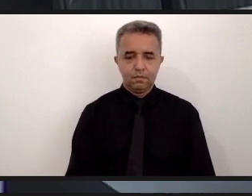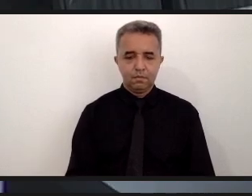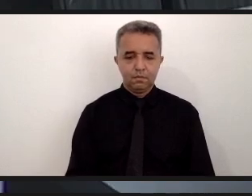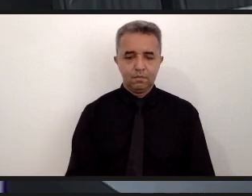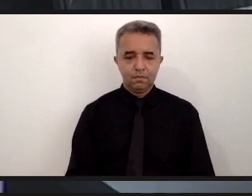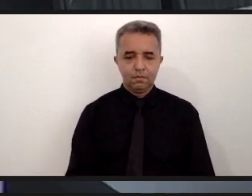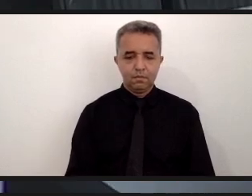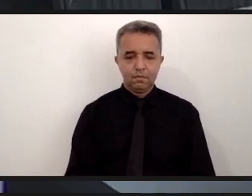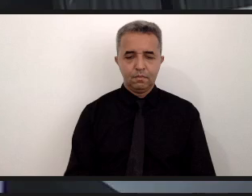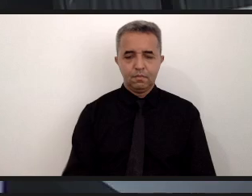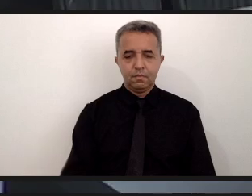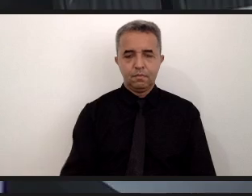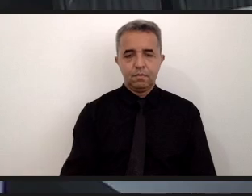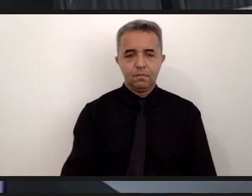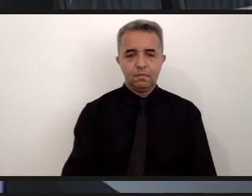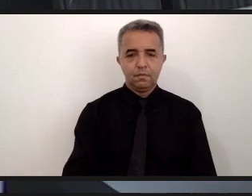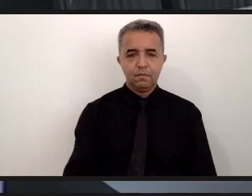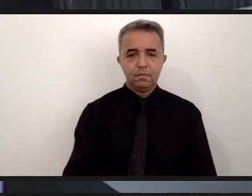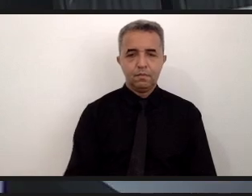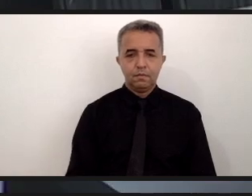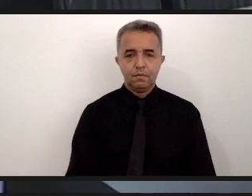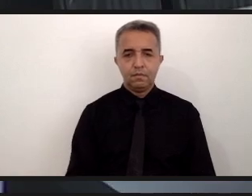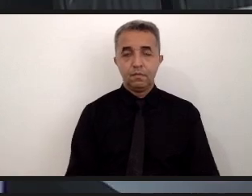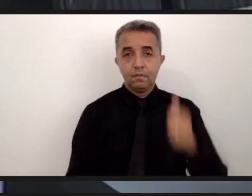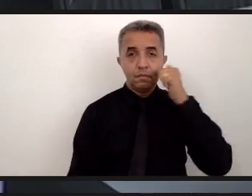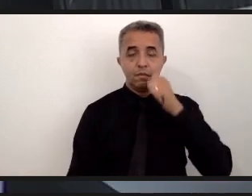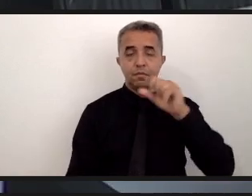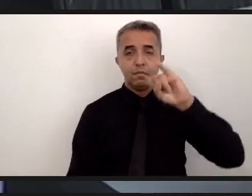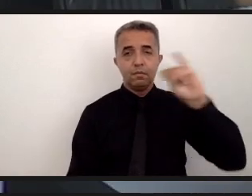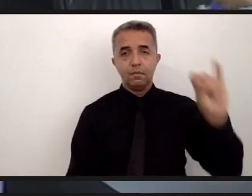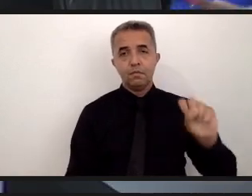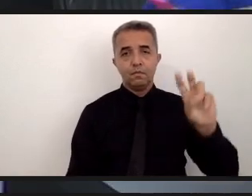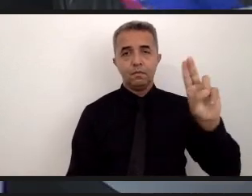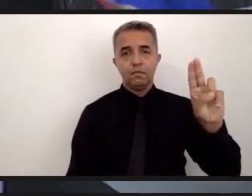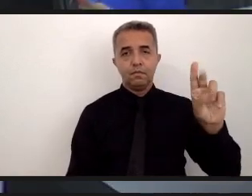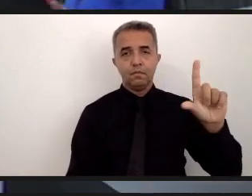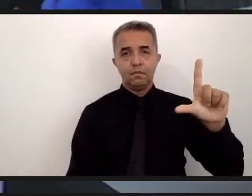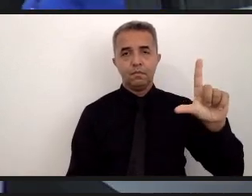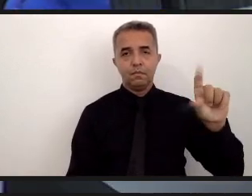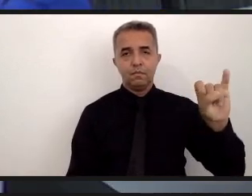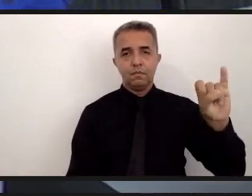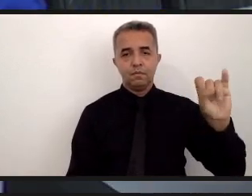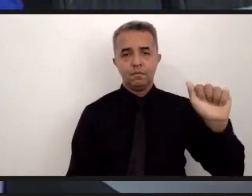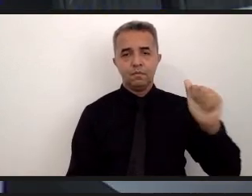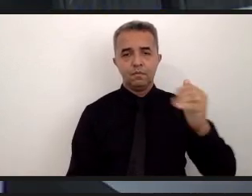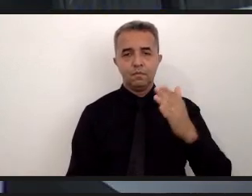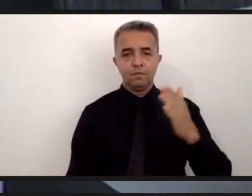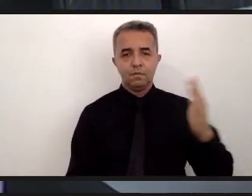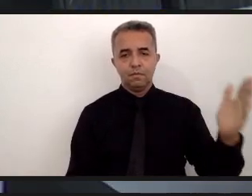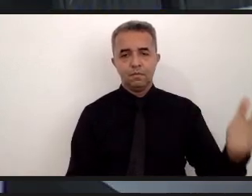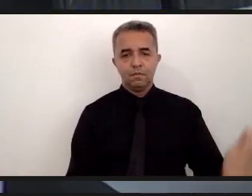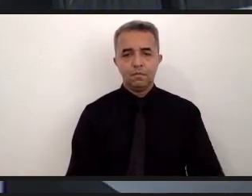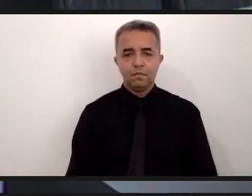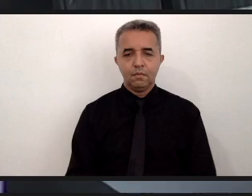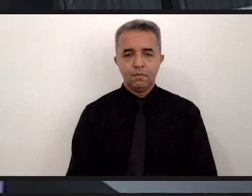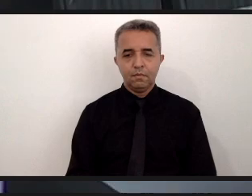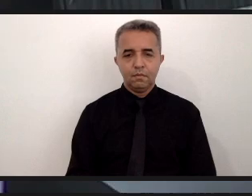Recebe também sua moção nesse momento a senhora Júlia Alice Panosso Gramínio, por